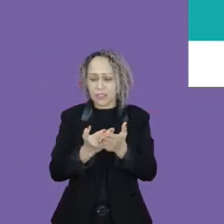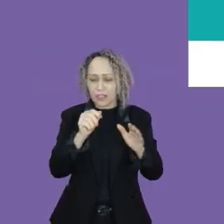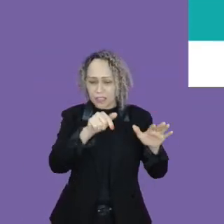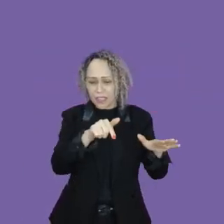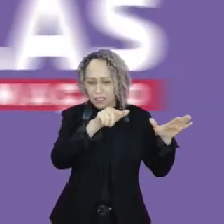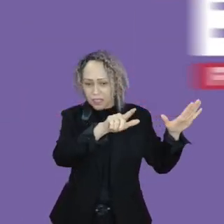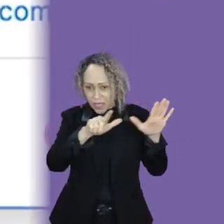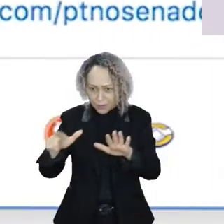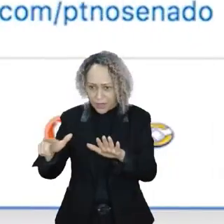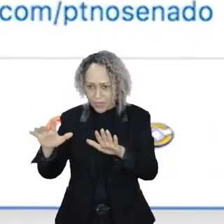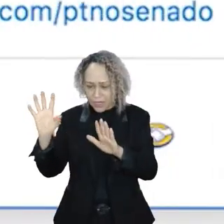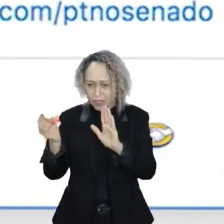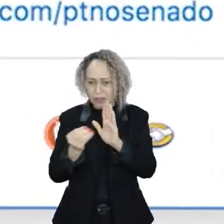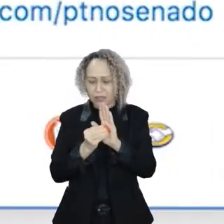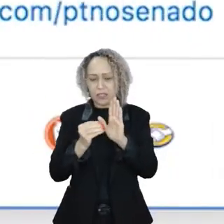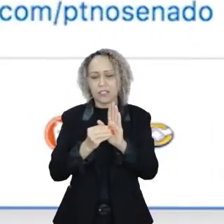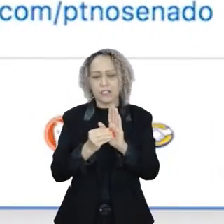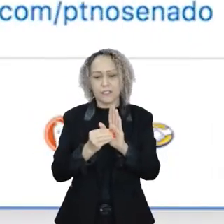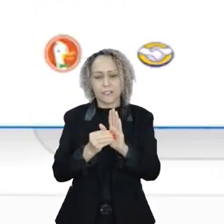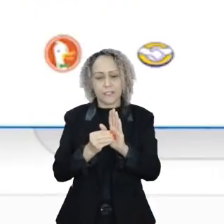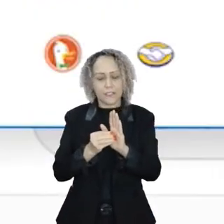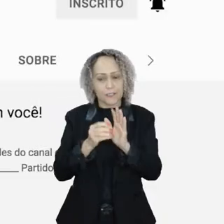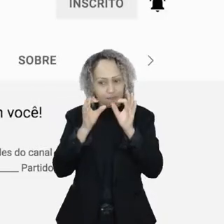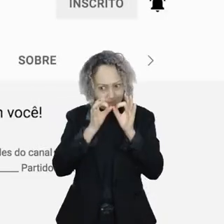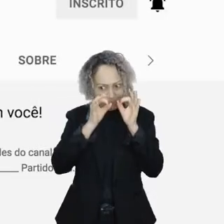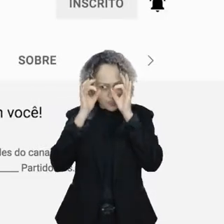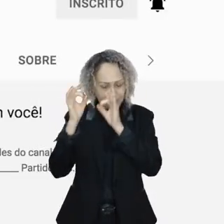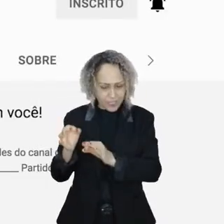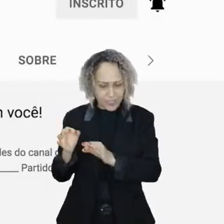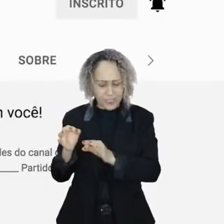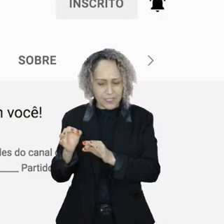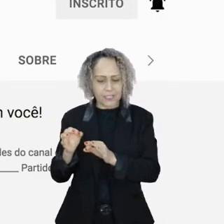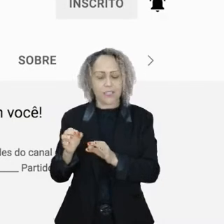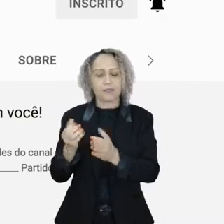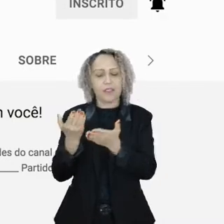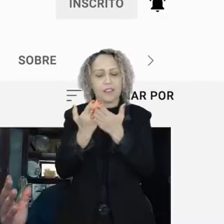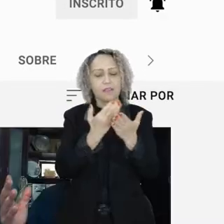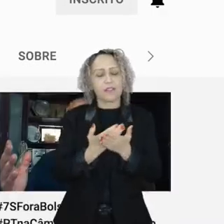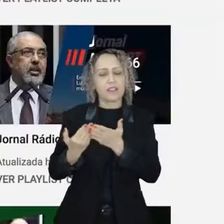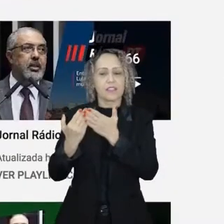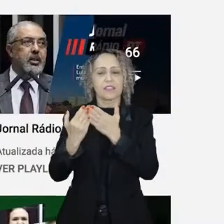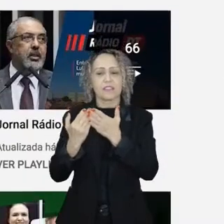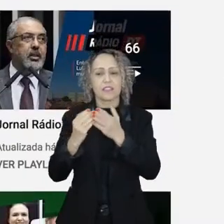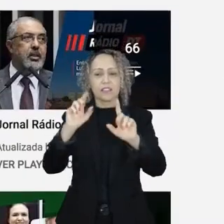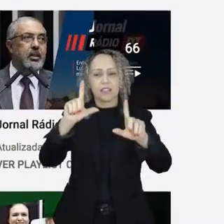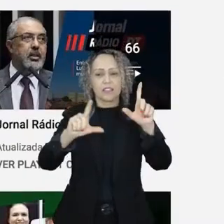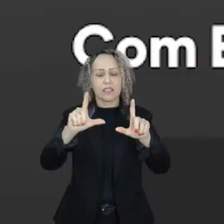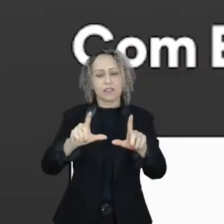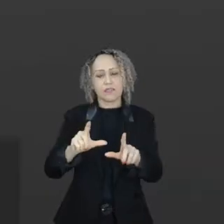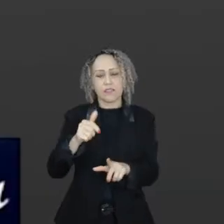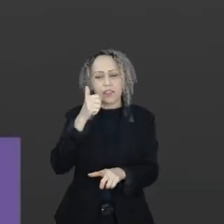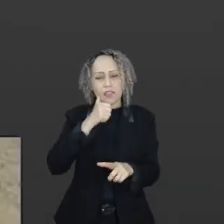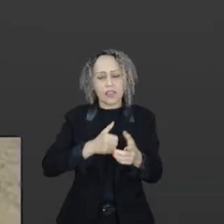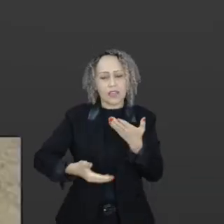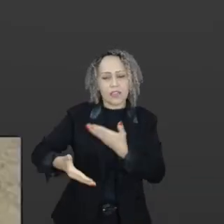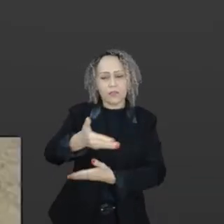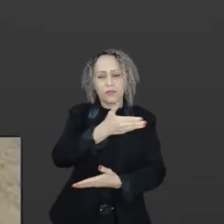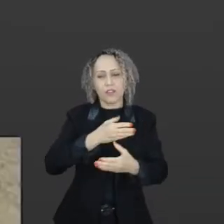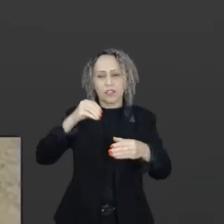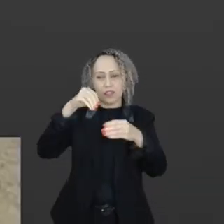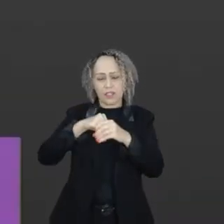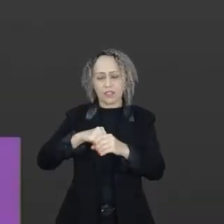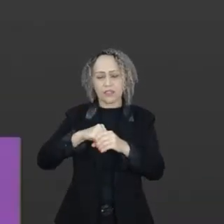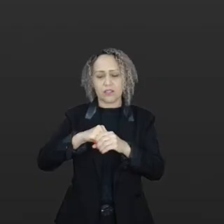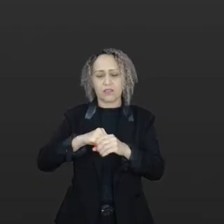perca. Reveja esta e outras aulas na playlist TV Elas por Elas Formação no canal da TV PT no